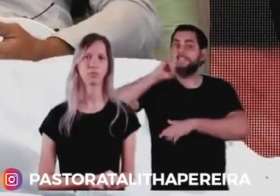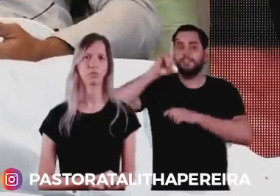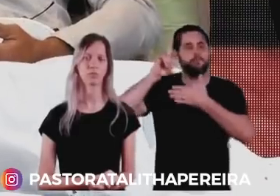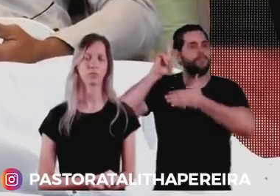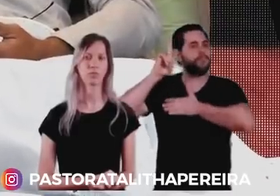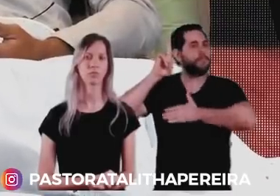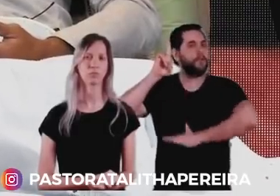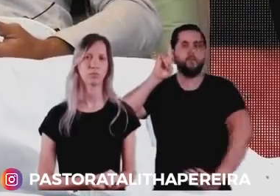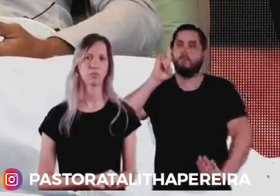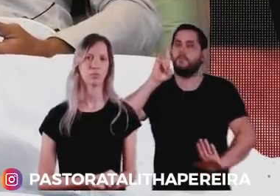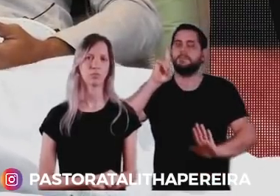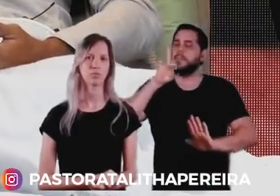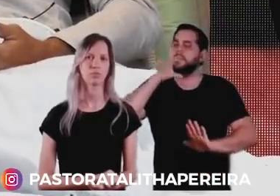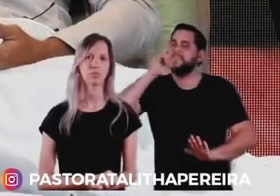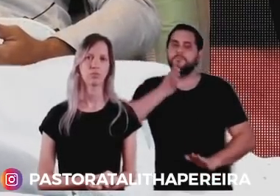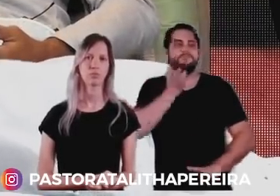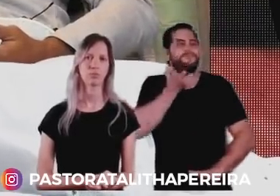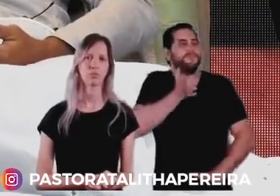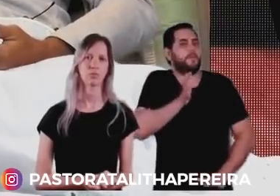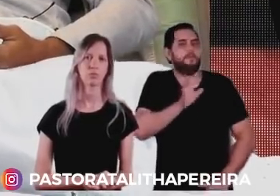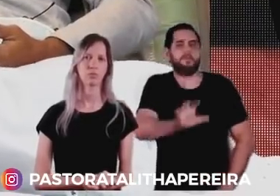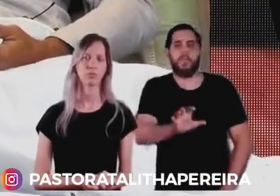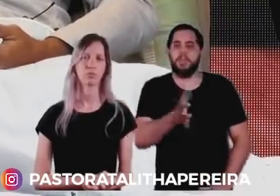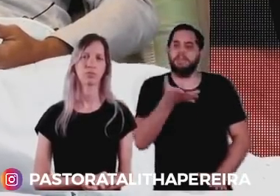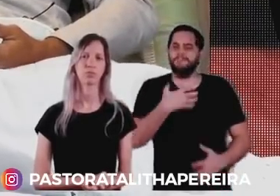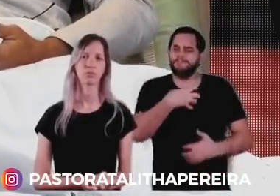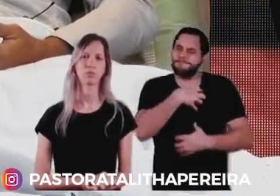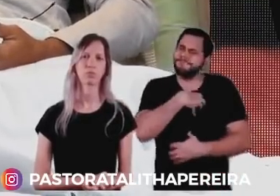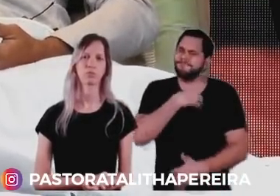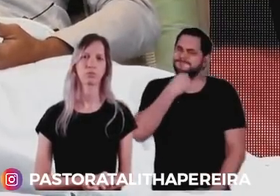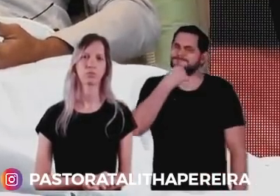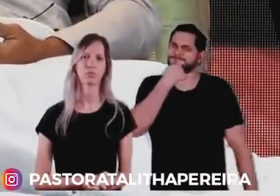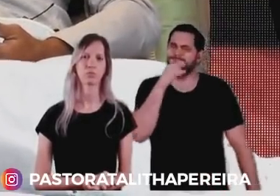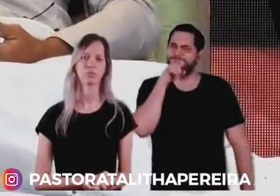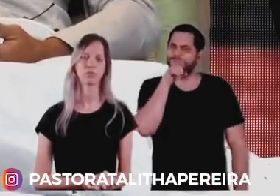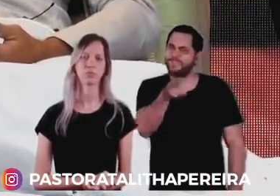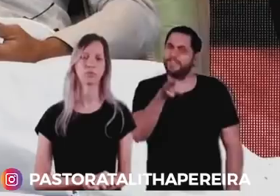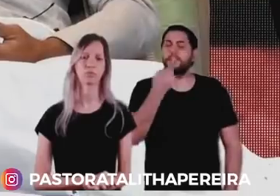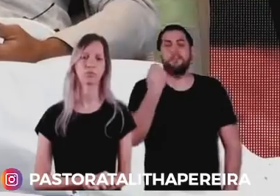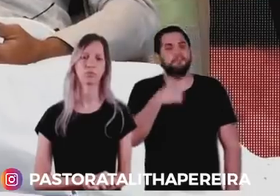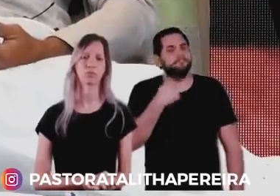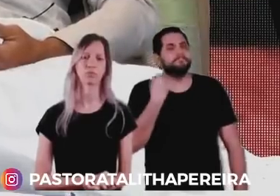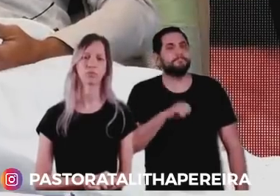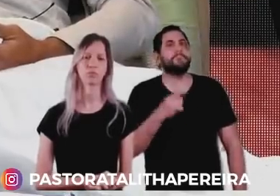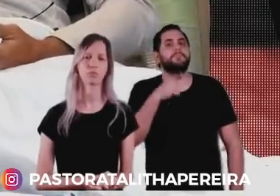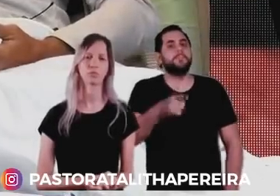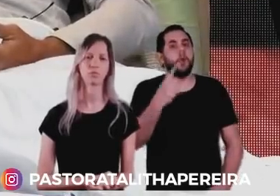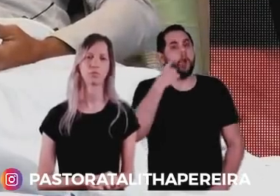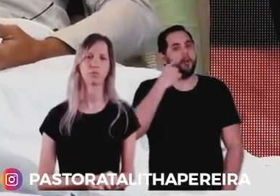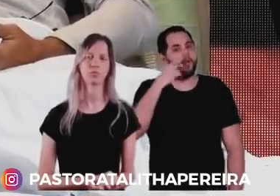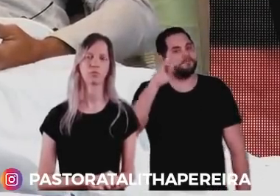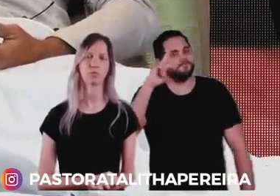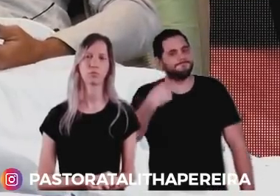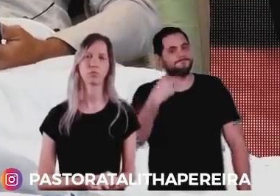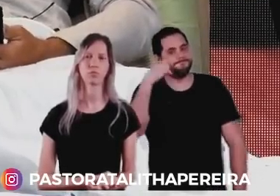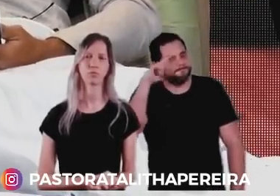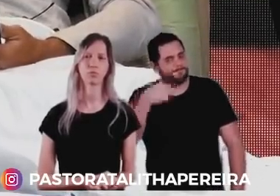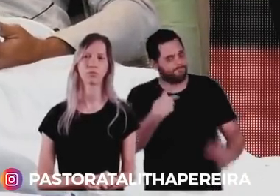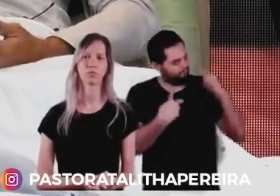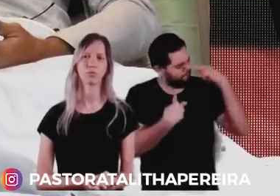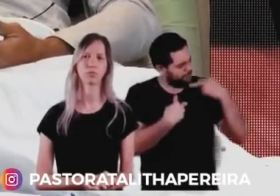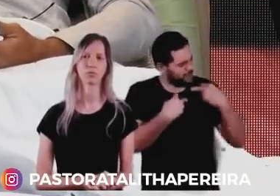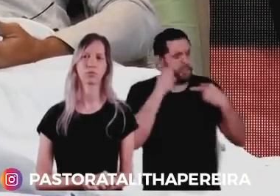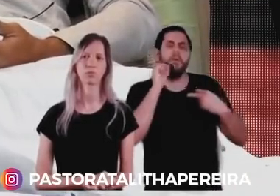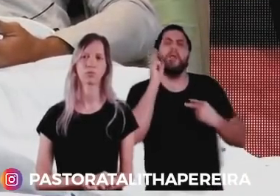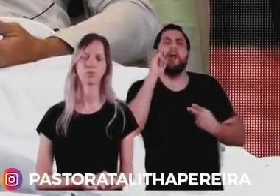nega, onde Deus desagrada, onde Deus entristece com isso. Então, a gente tem que se policiar cada dia nas coisas que